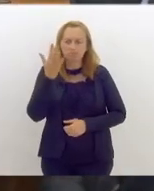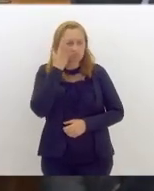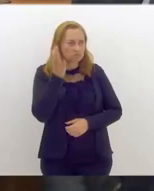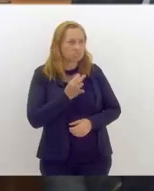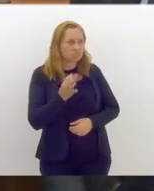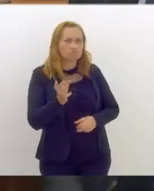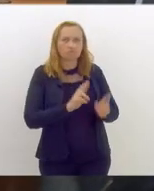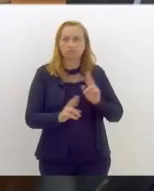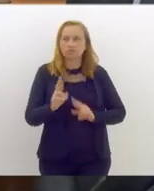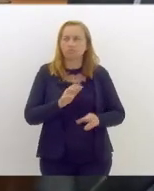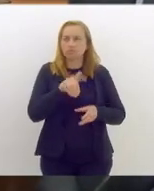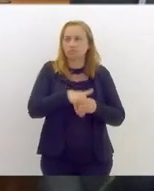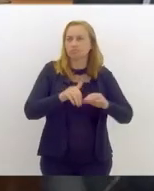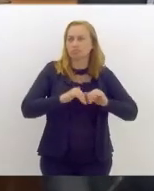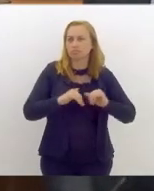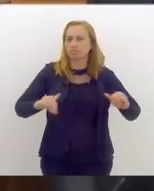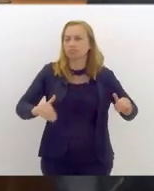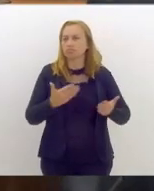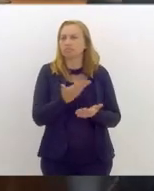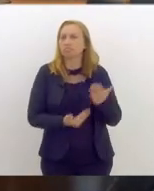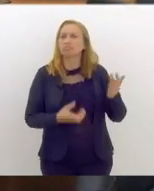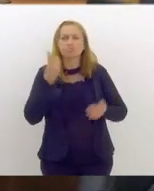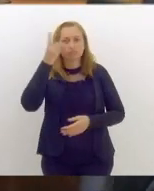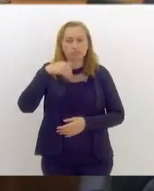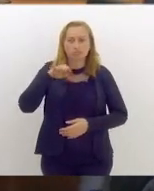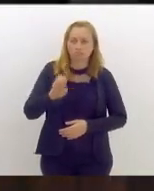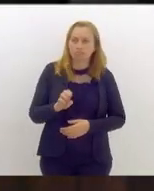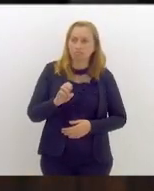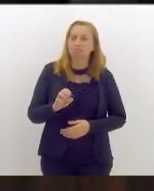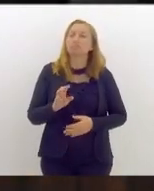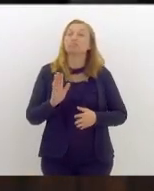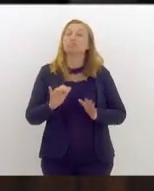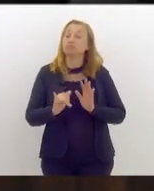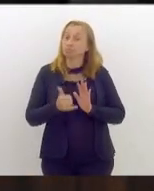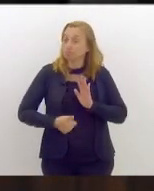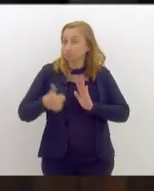ao voto em separado derrotado do deputado Alexandre